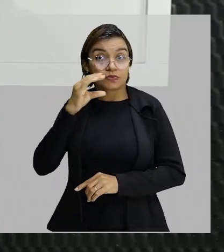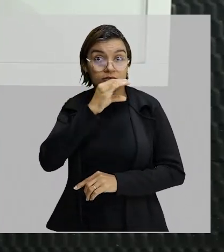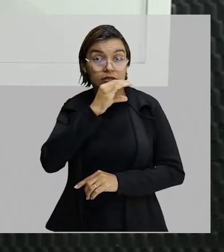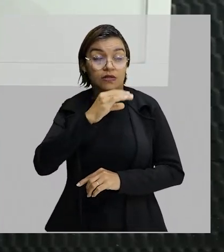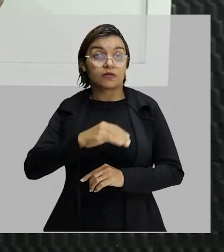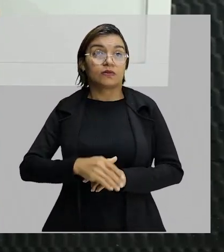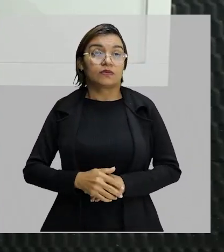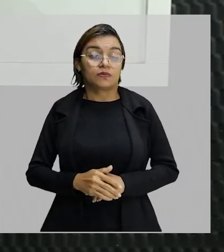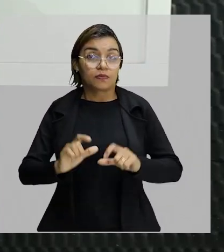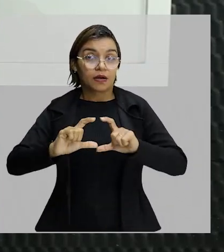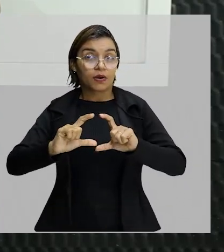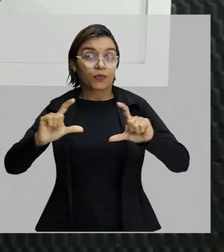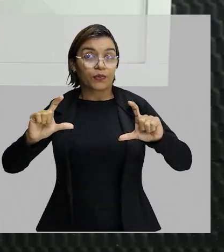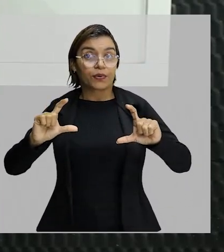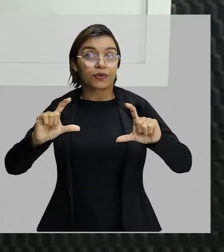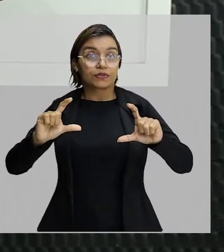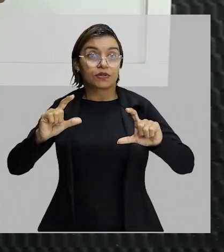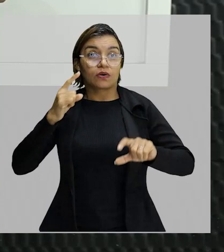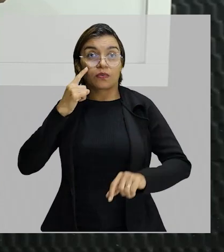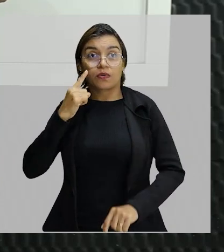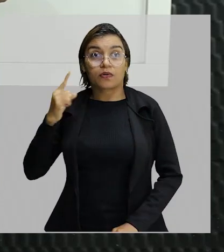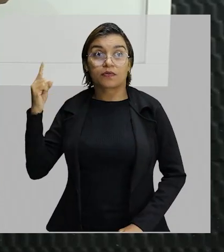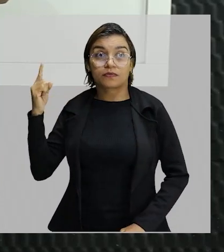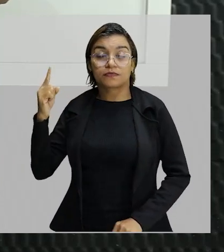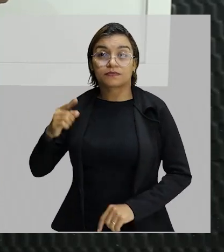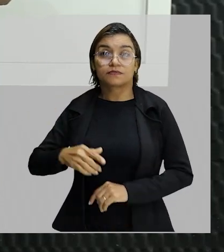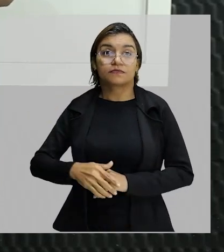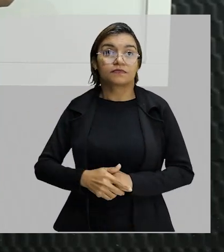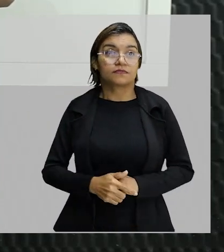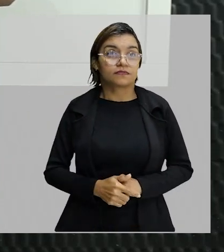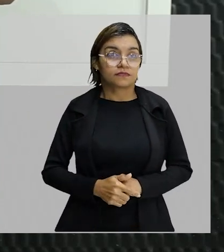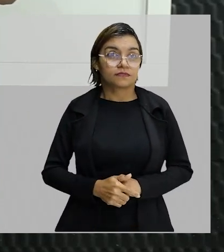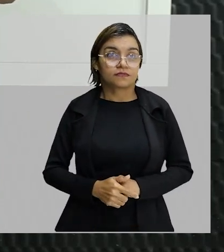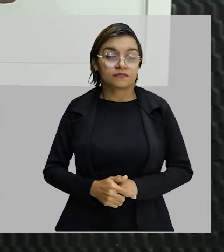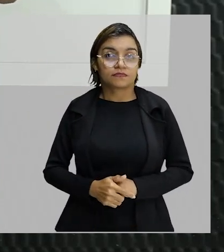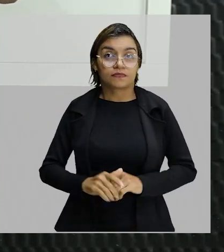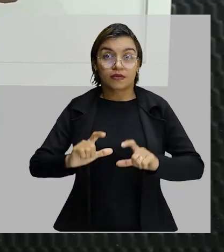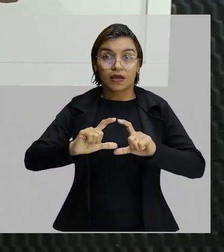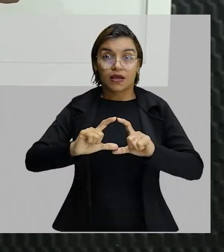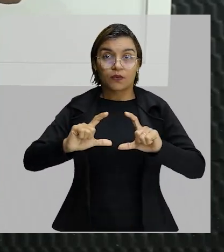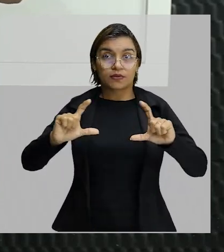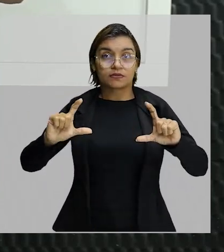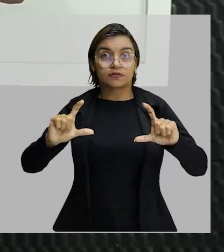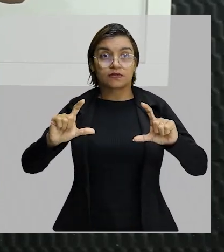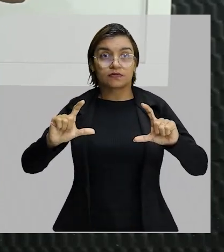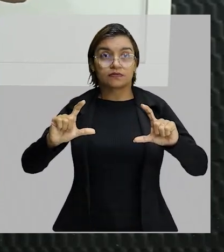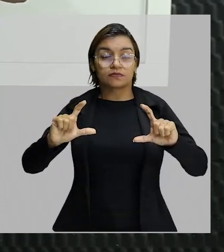Então, esta equação, vamos chamar aqui de equação